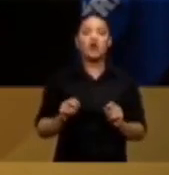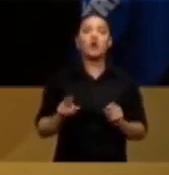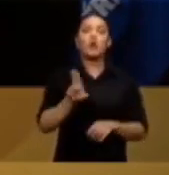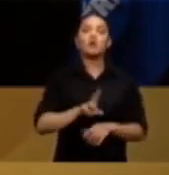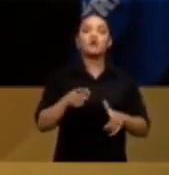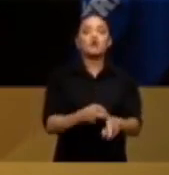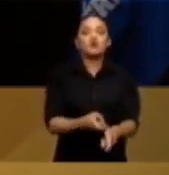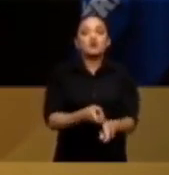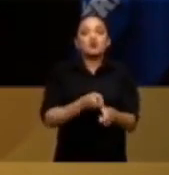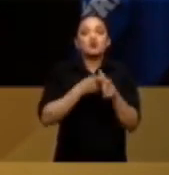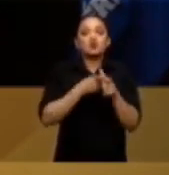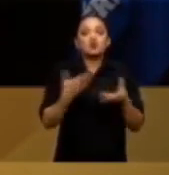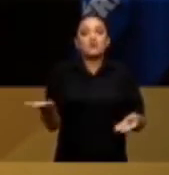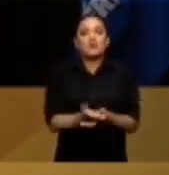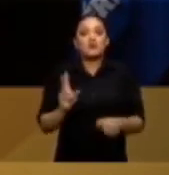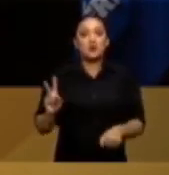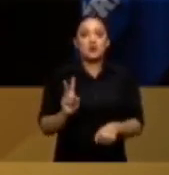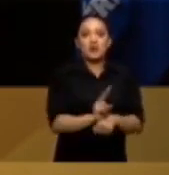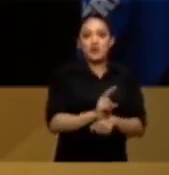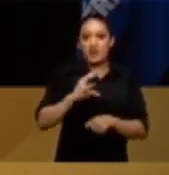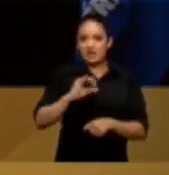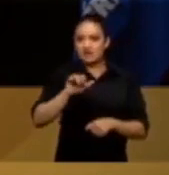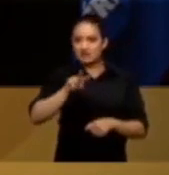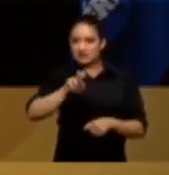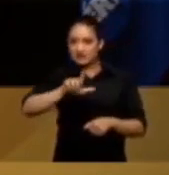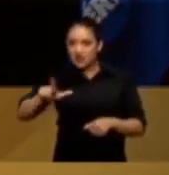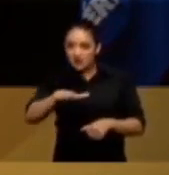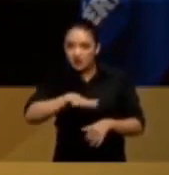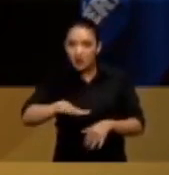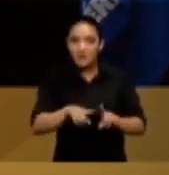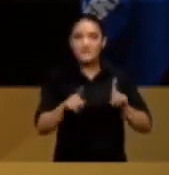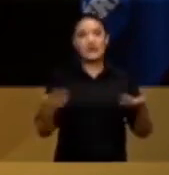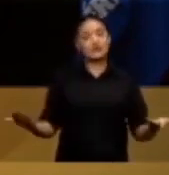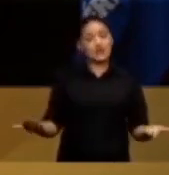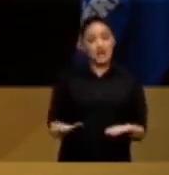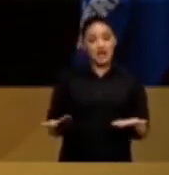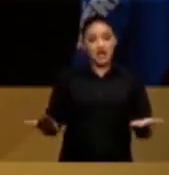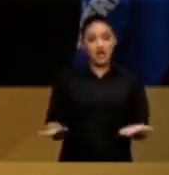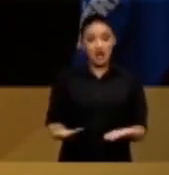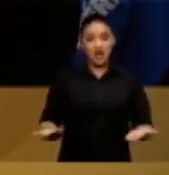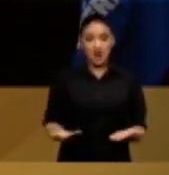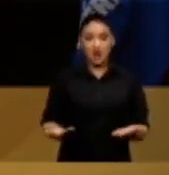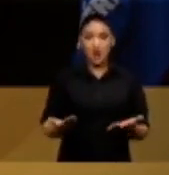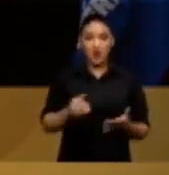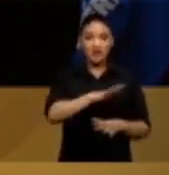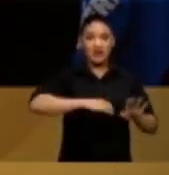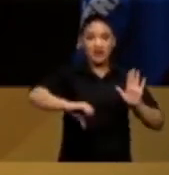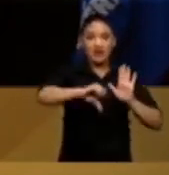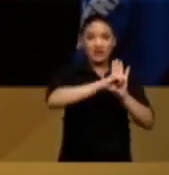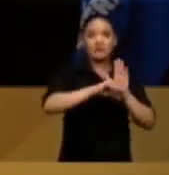da suspensão de liminar no âmbito civil, a medida é cabível, data vênia, na seara criminal,